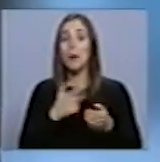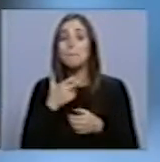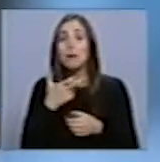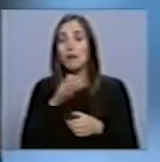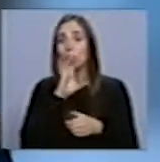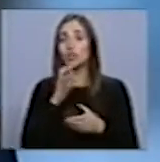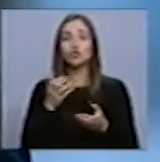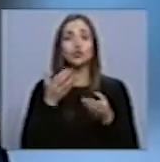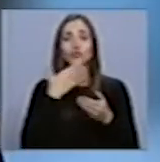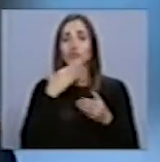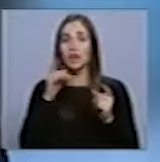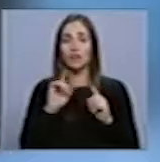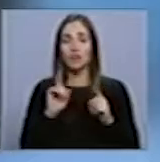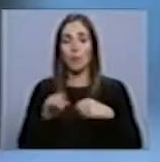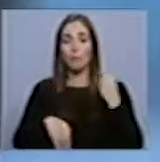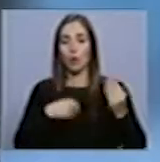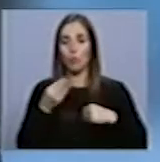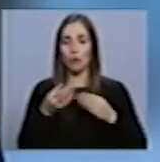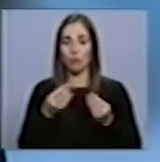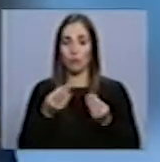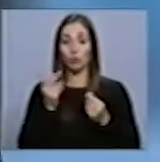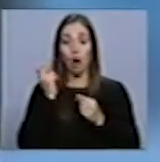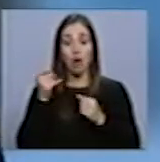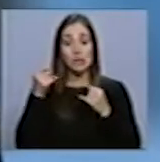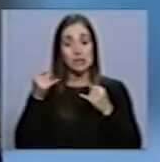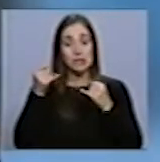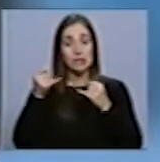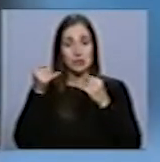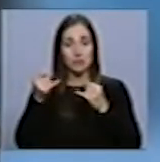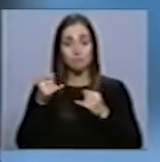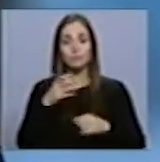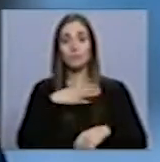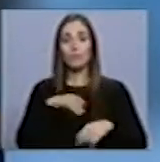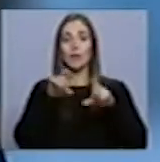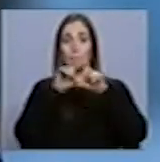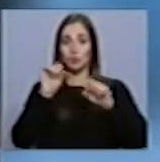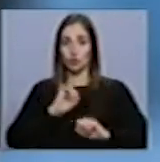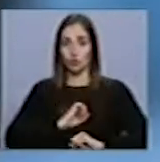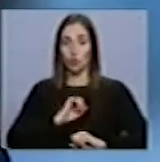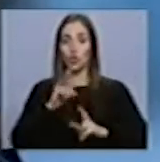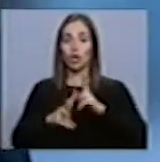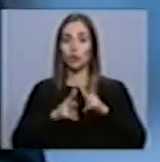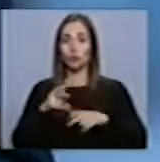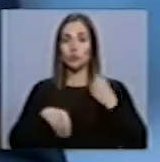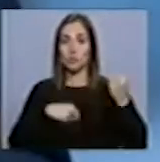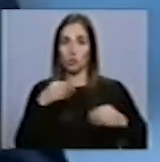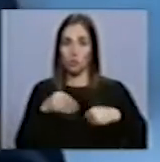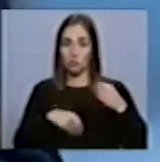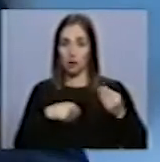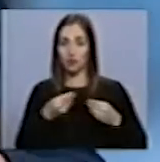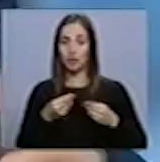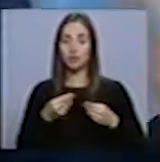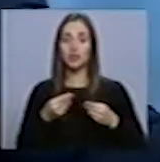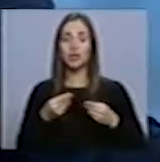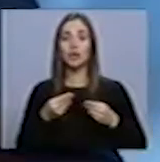país estou muito preocupado com os danos que estranha a seguir e quero que as minhas empresas indústria estejam preocupadas em armazenar este